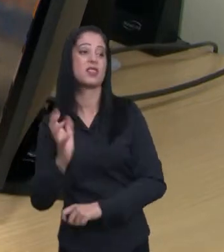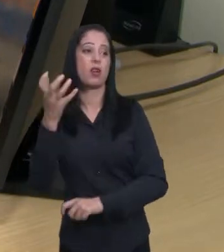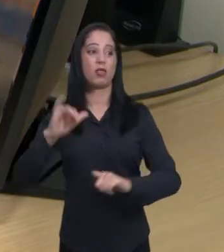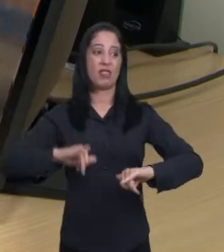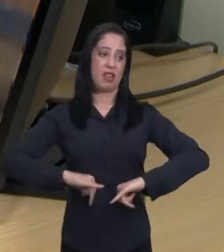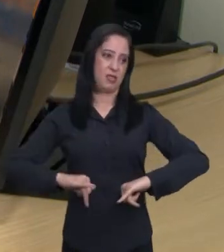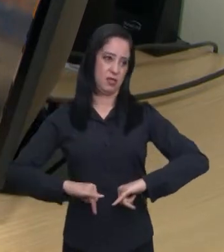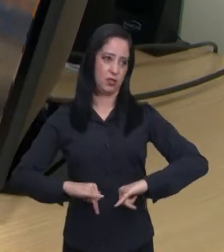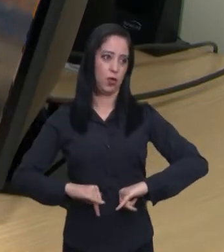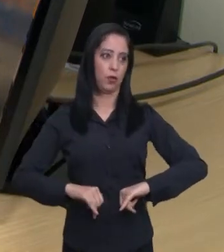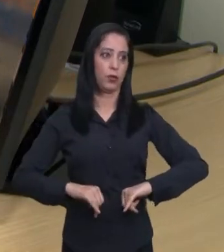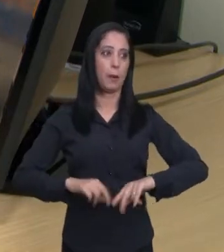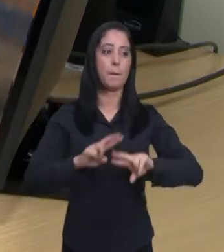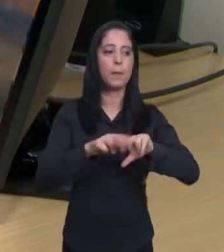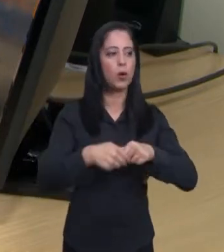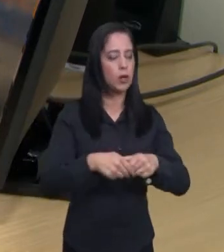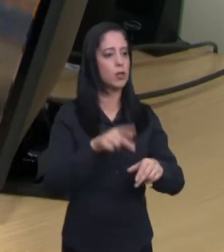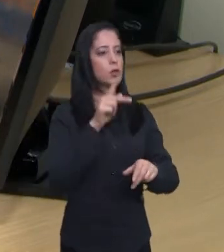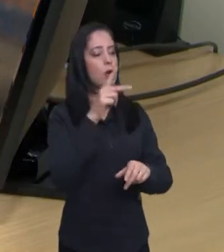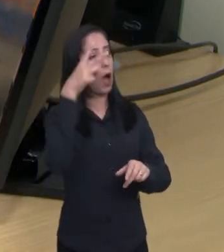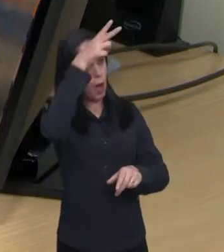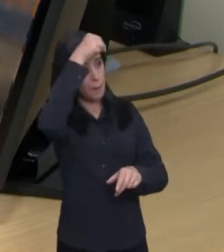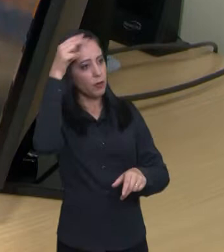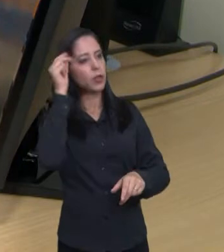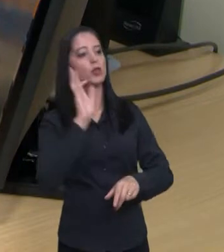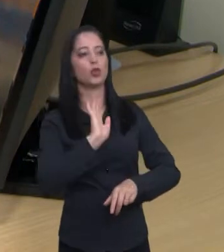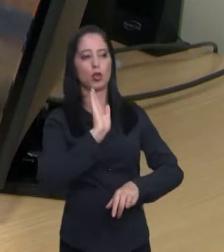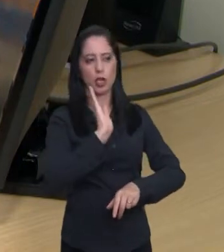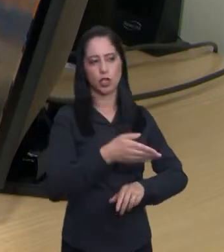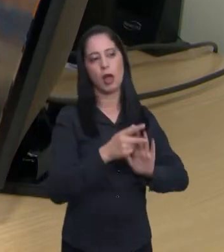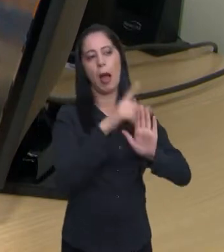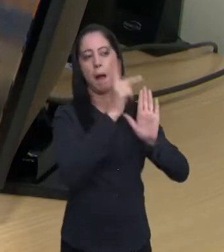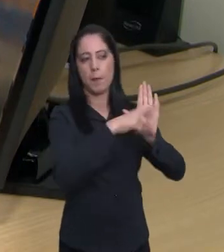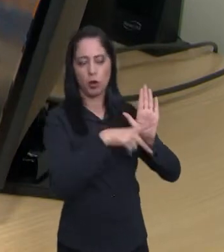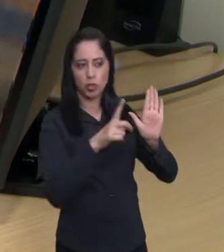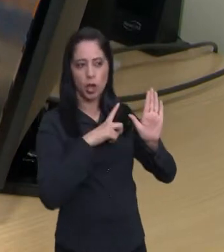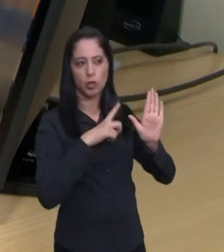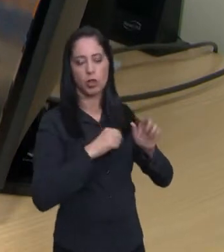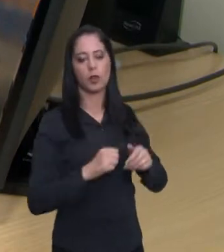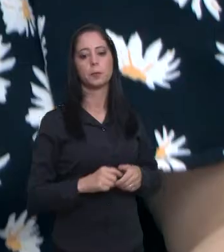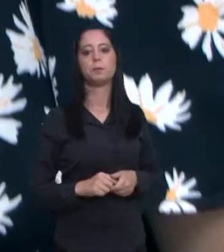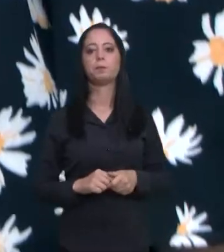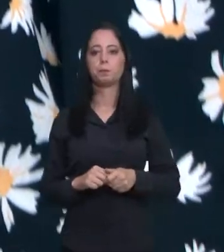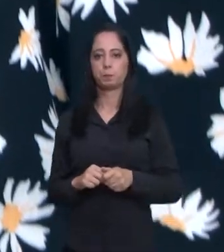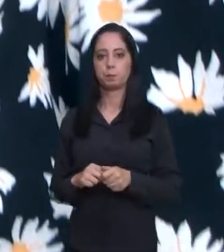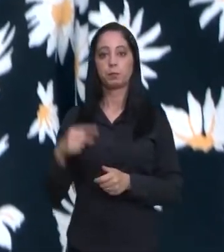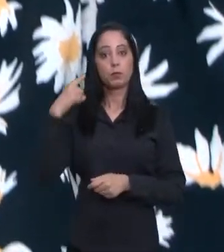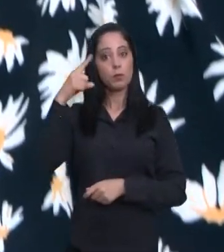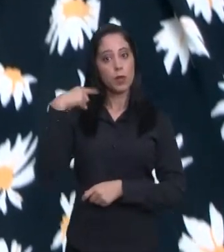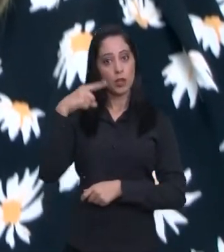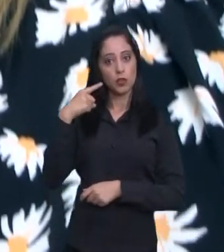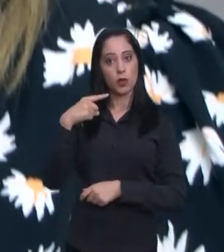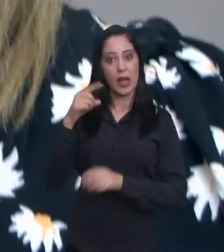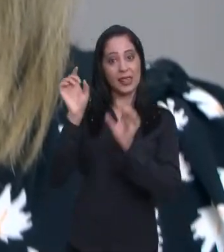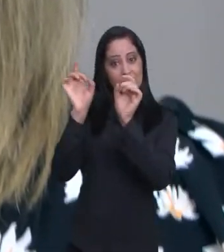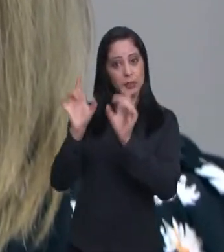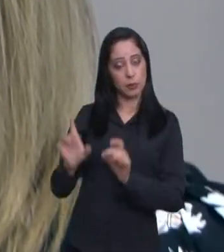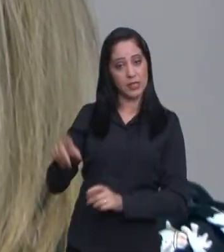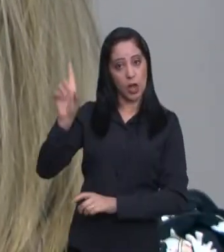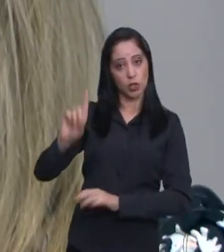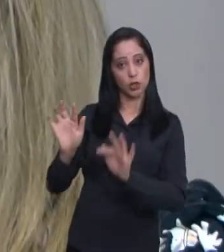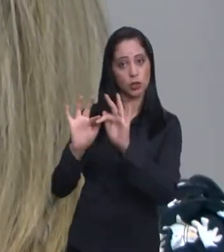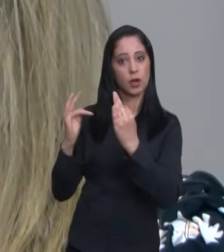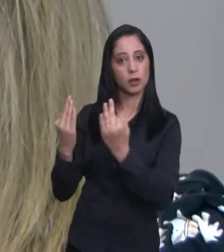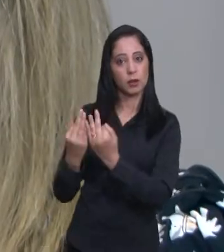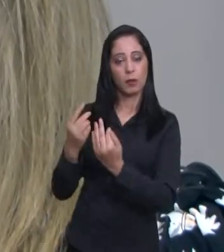então a prefeitura já desenvolve projetos e políticas públicas nesse sentido aqui na cidade advogado especializado em